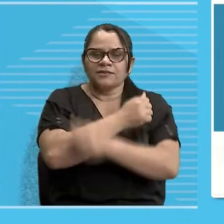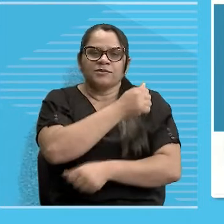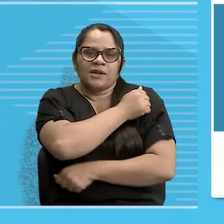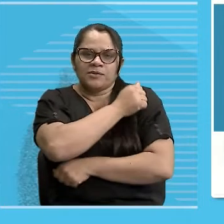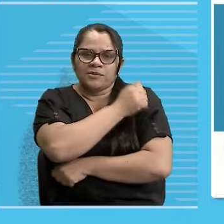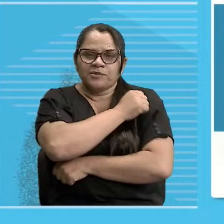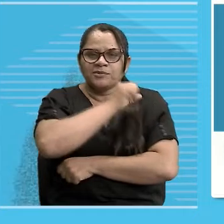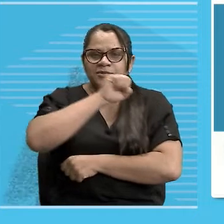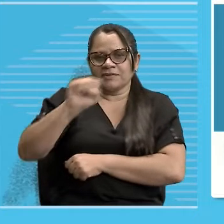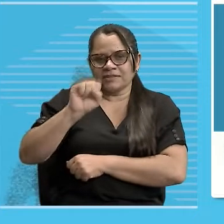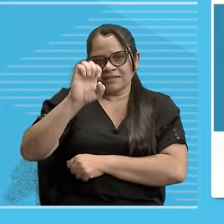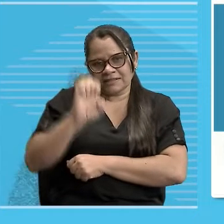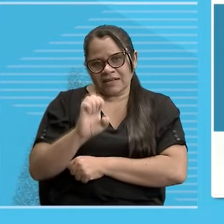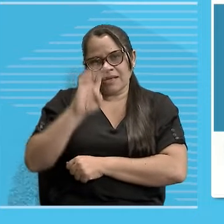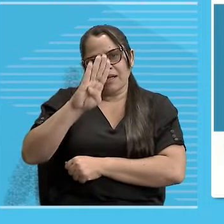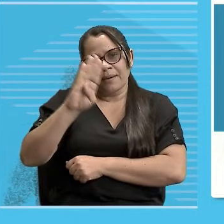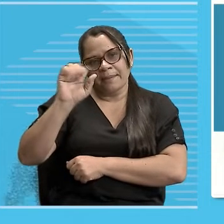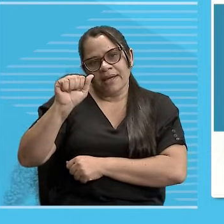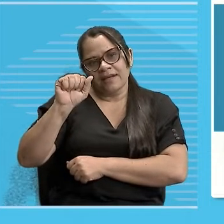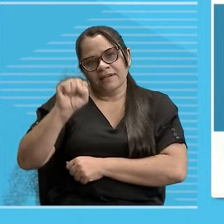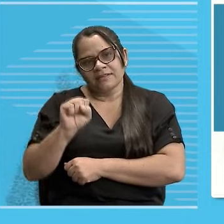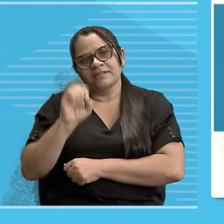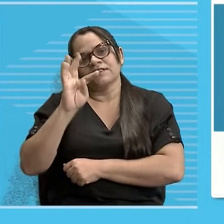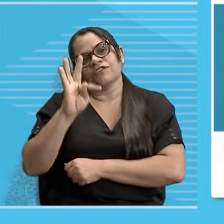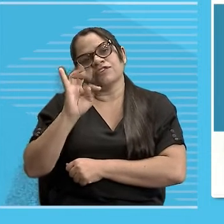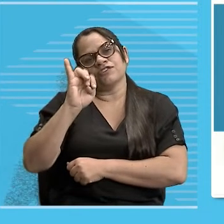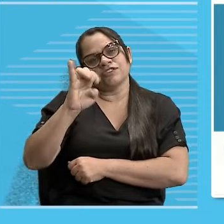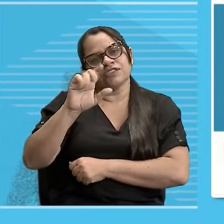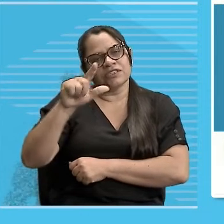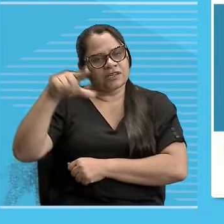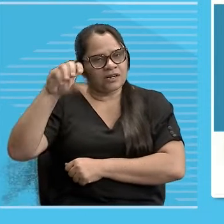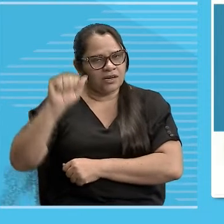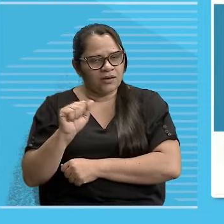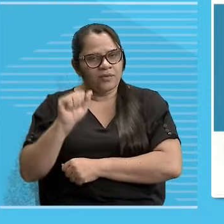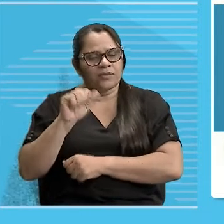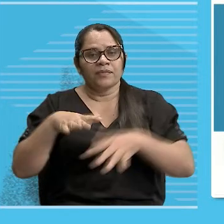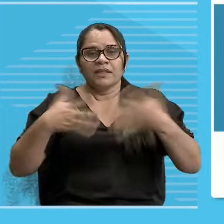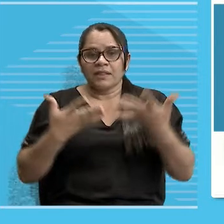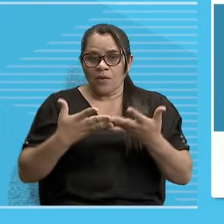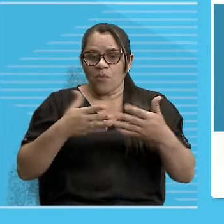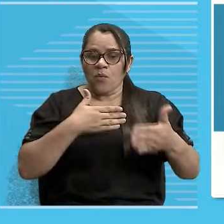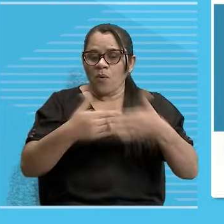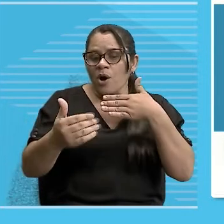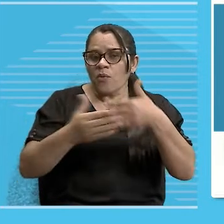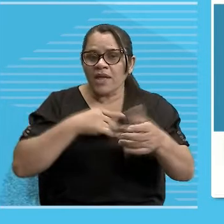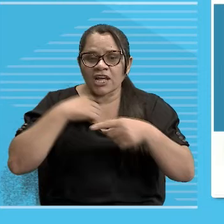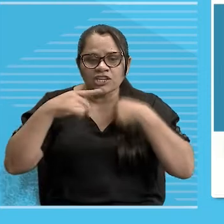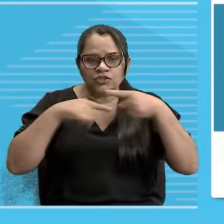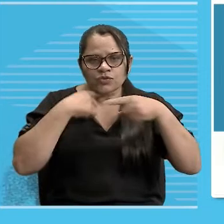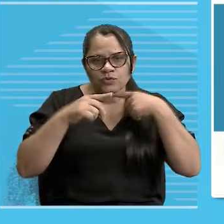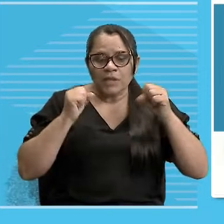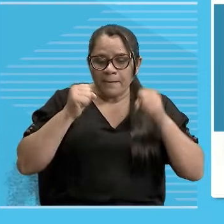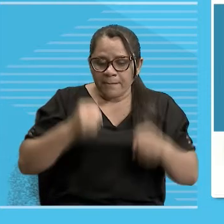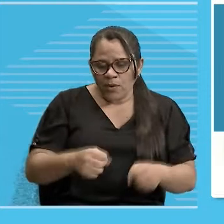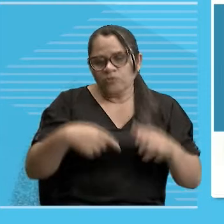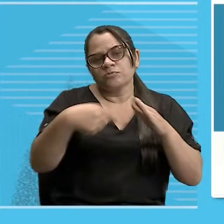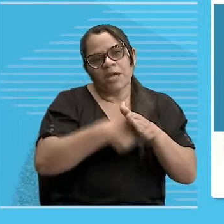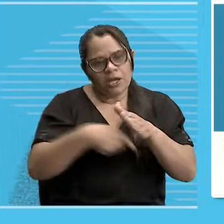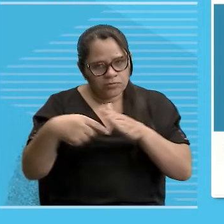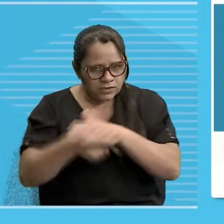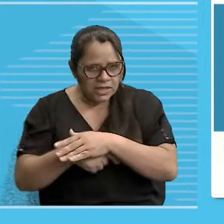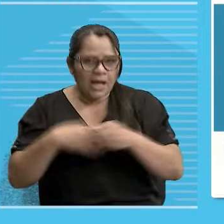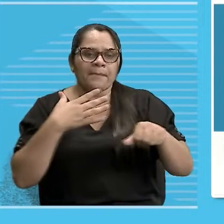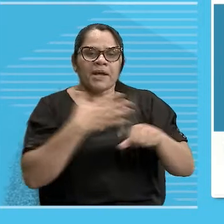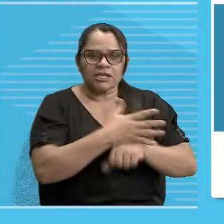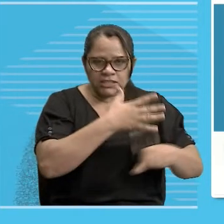dúvida, ok, jovem? Qualquer dúvida você tiver, pode perguntar, pode participar. Eu vou